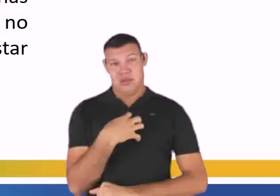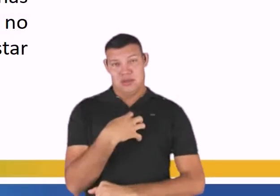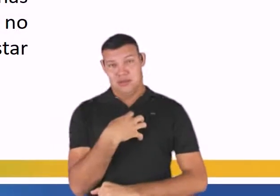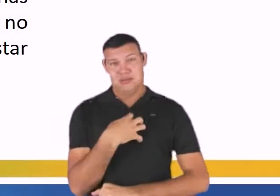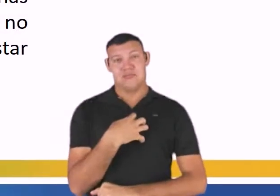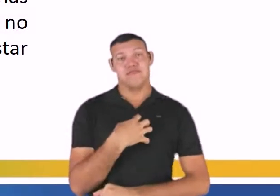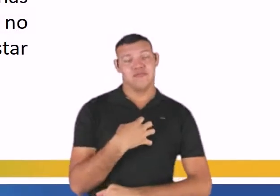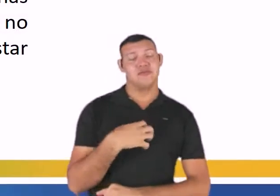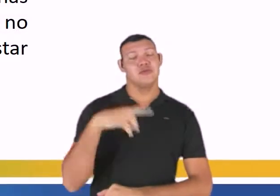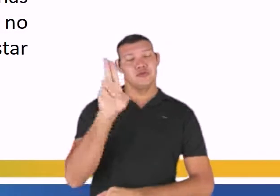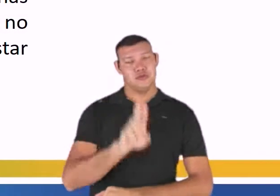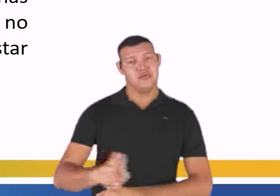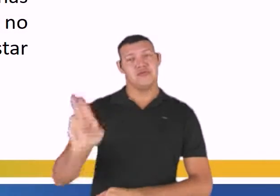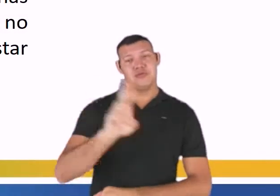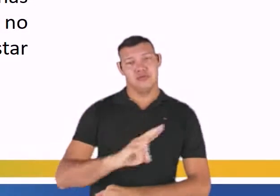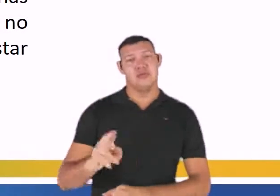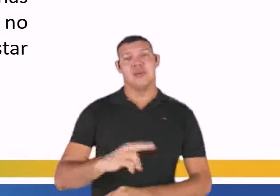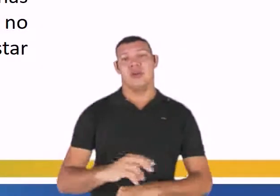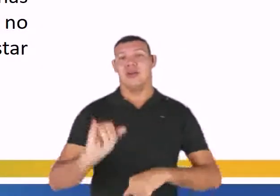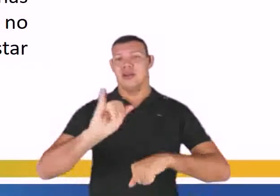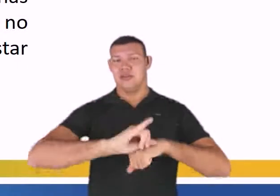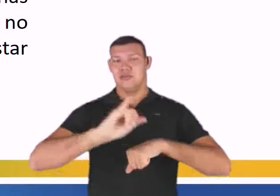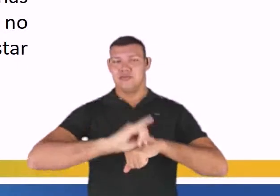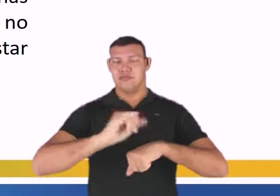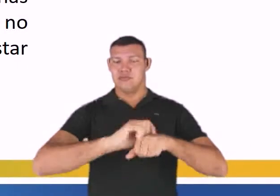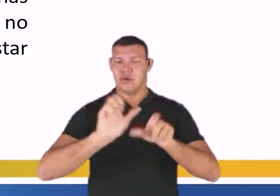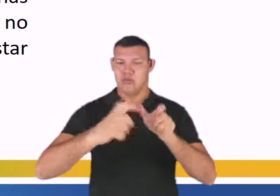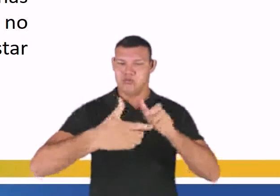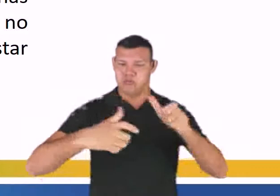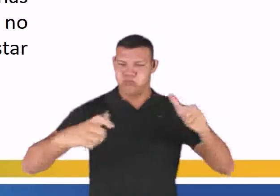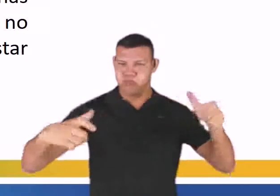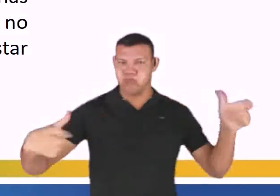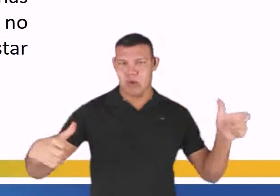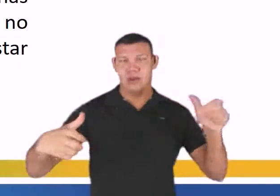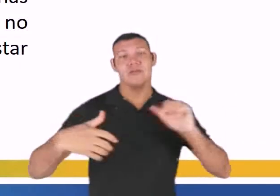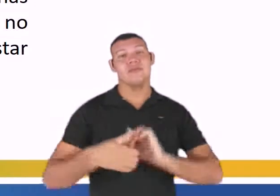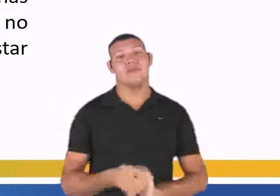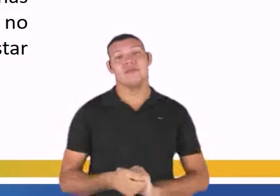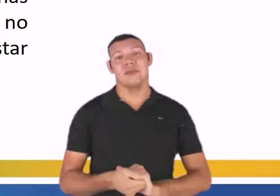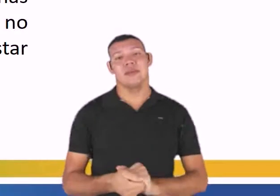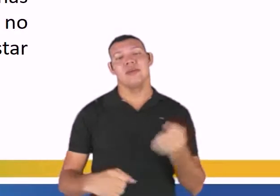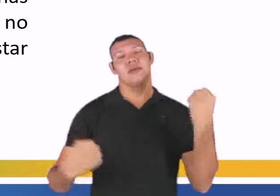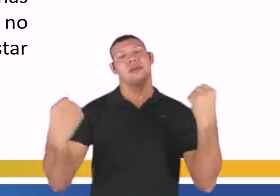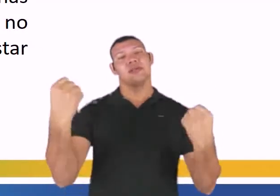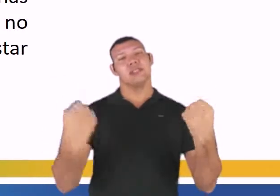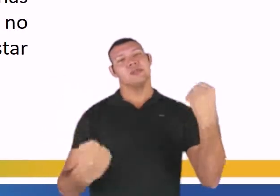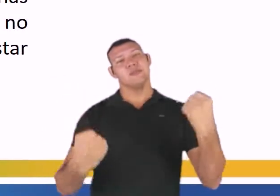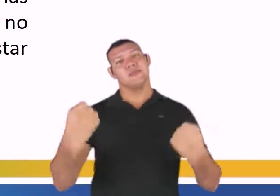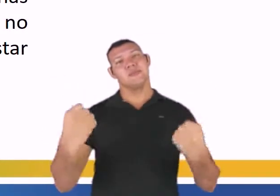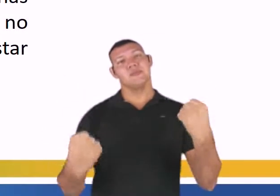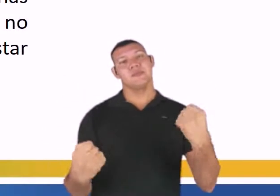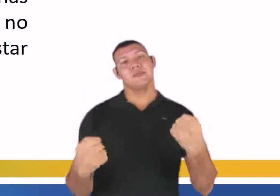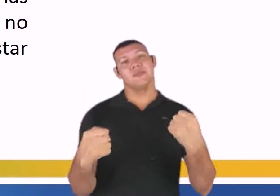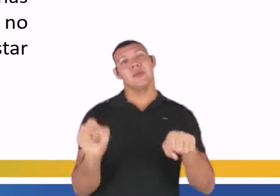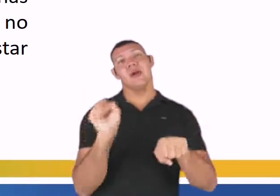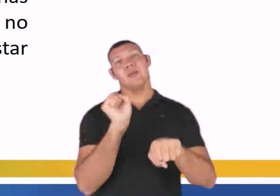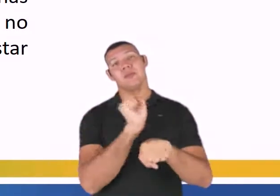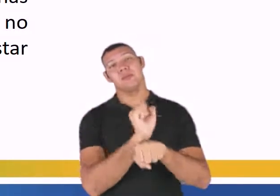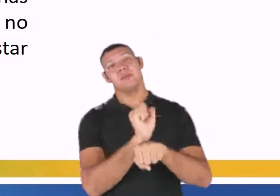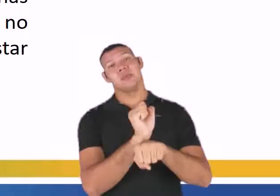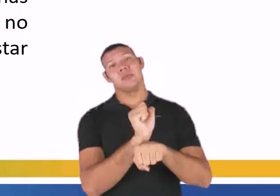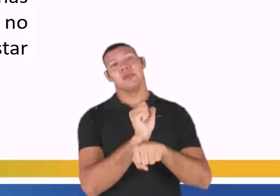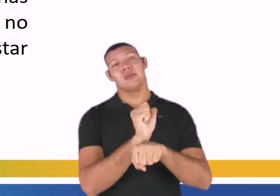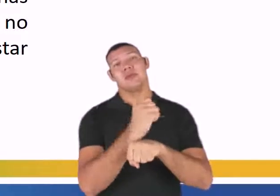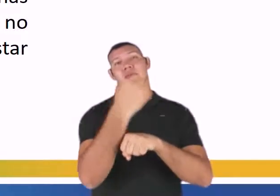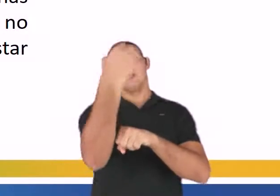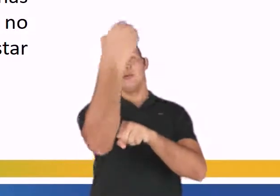utilizada principalmente nas grandes cidades, que enquanto dirigimos, paramos num sinal, no